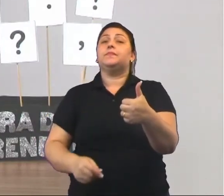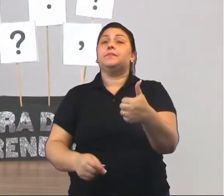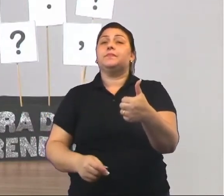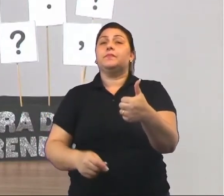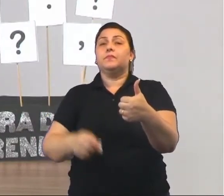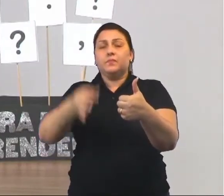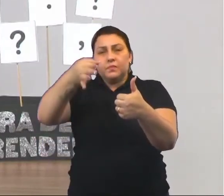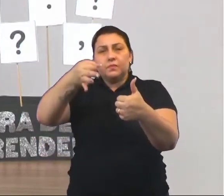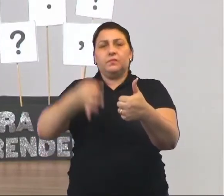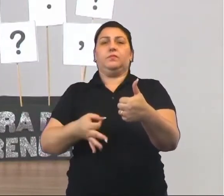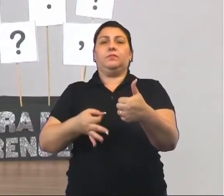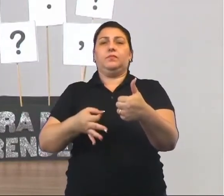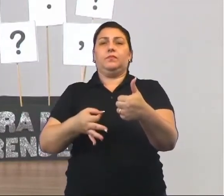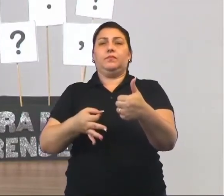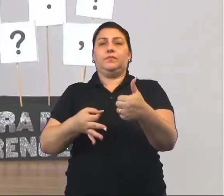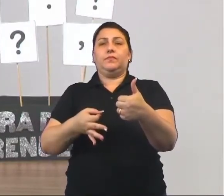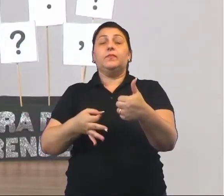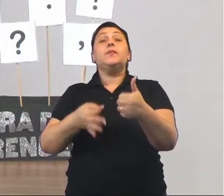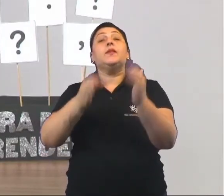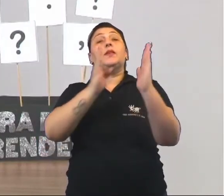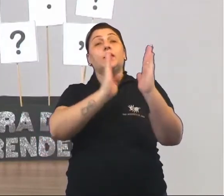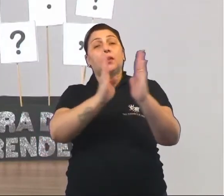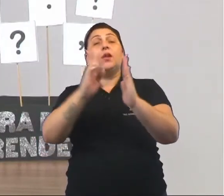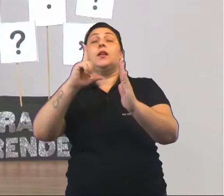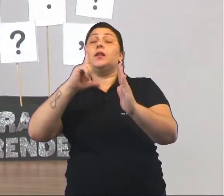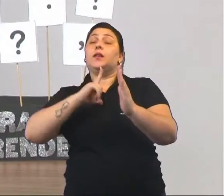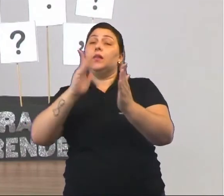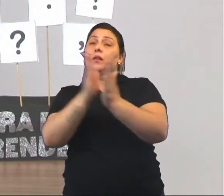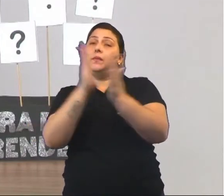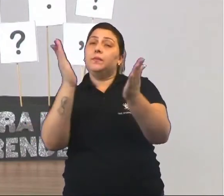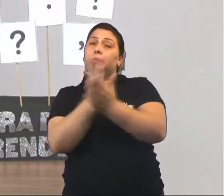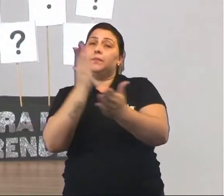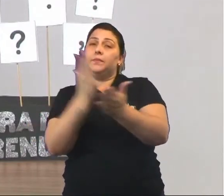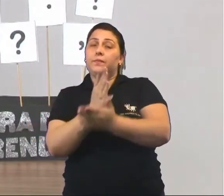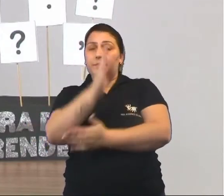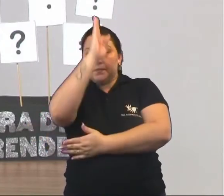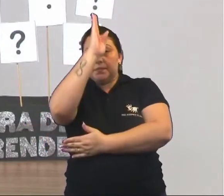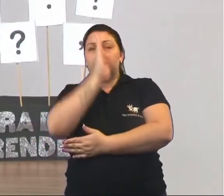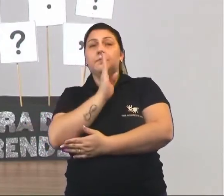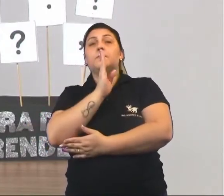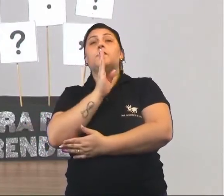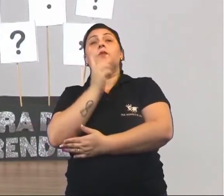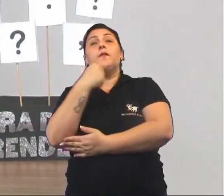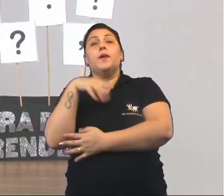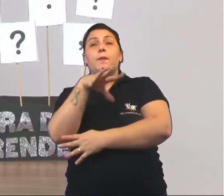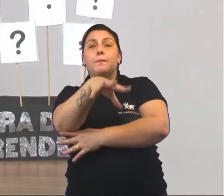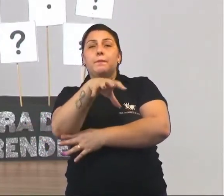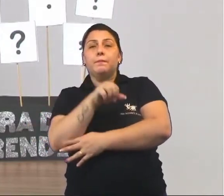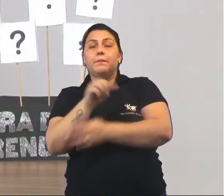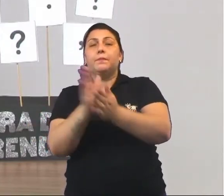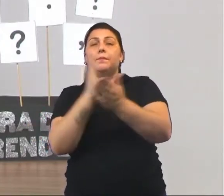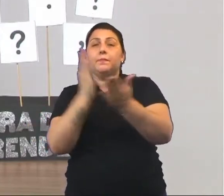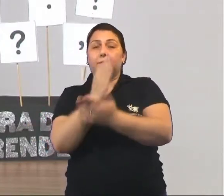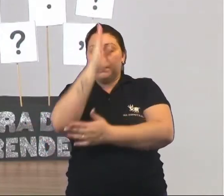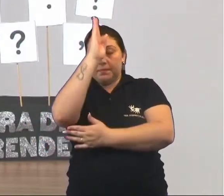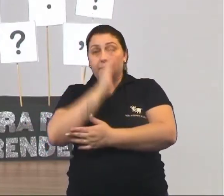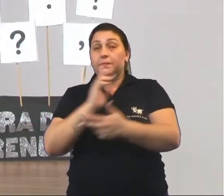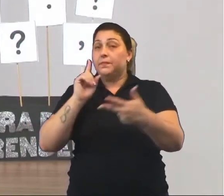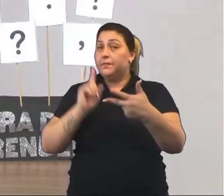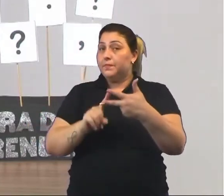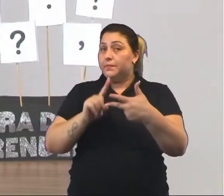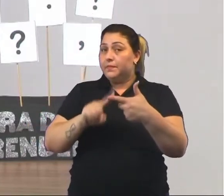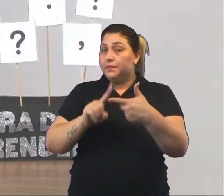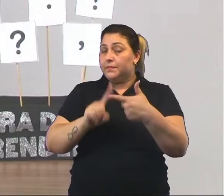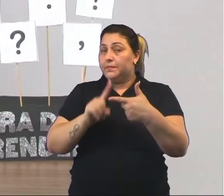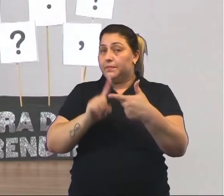Uma afirmação, que na biblioteca tem livros de graça. Você vai lá e você pega livros de graça. E a segunda